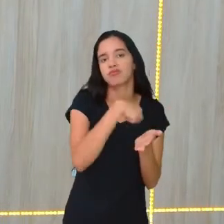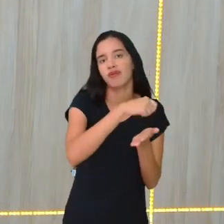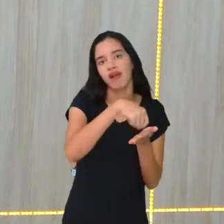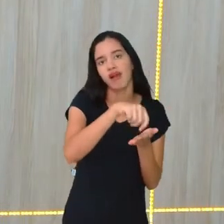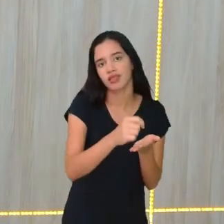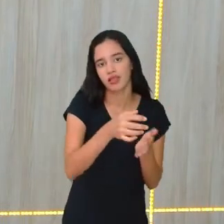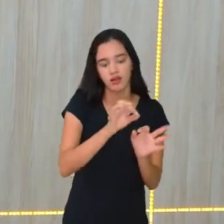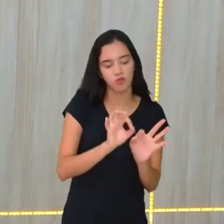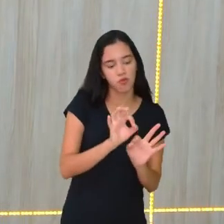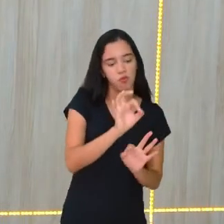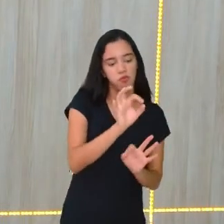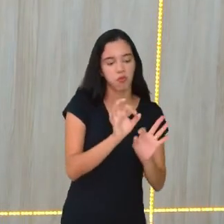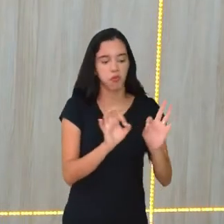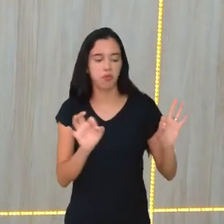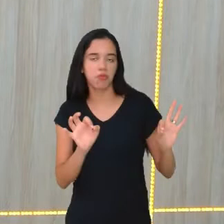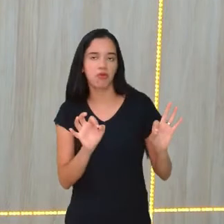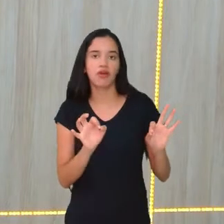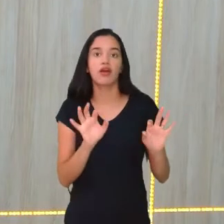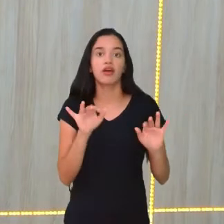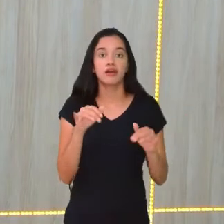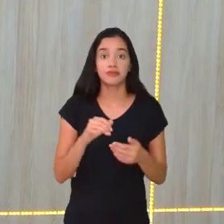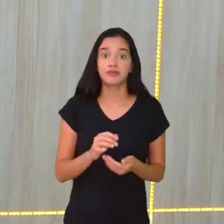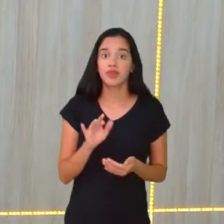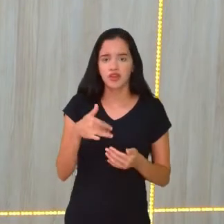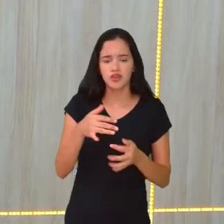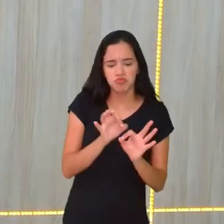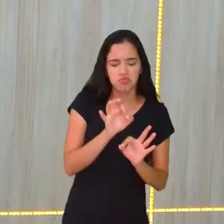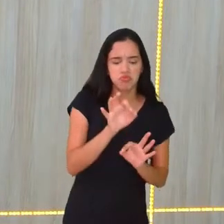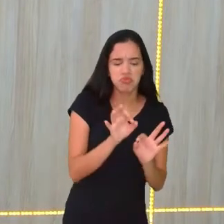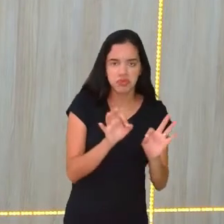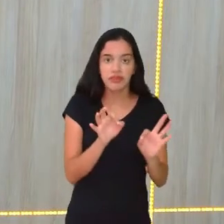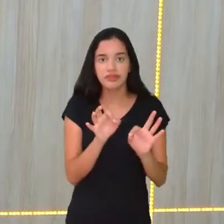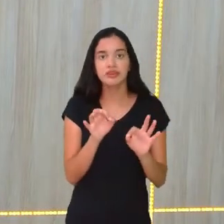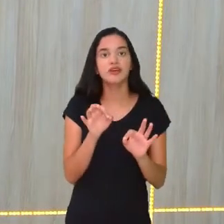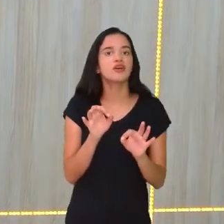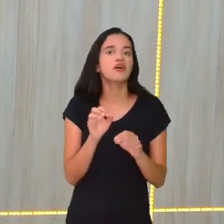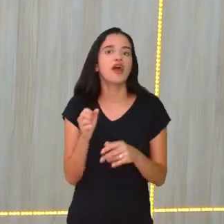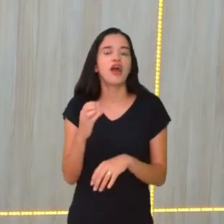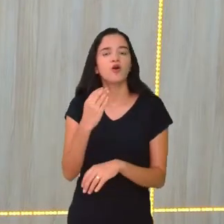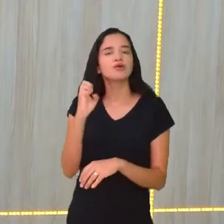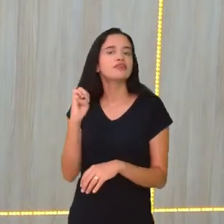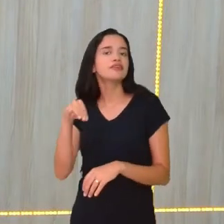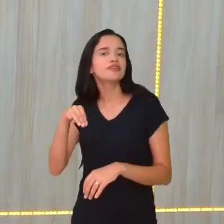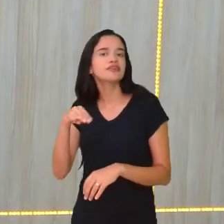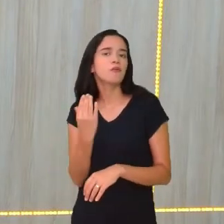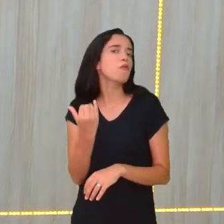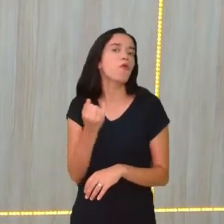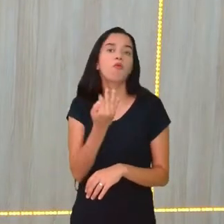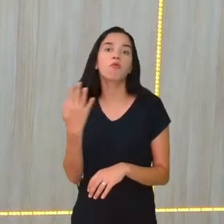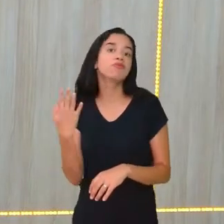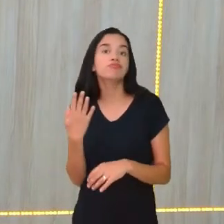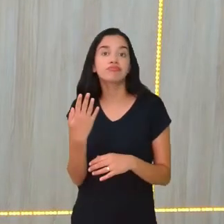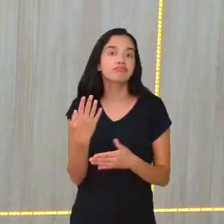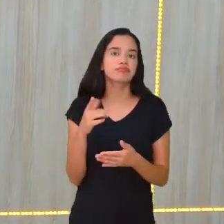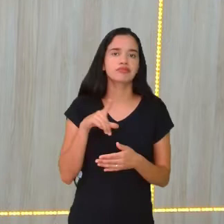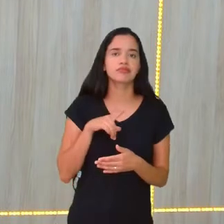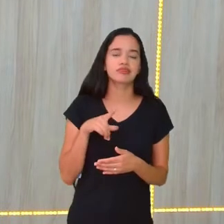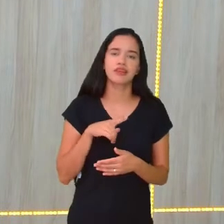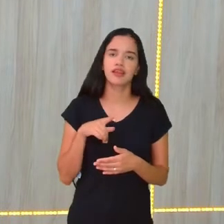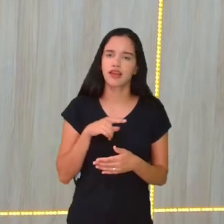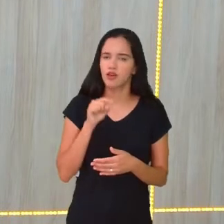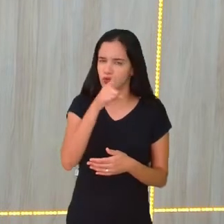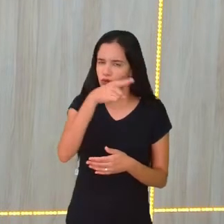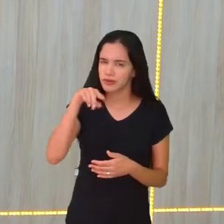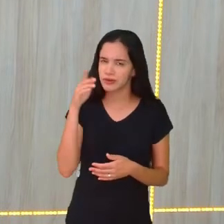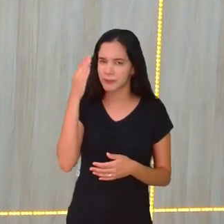precisar da fita métrica. Você pega a régua e mede quantos centímetros tem a capa do seu caderno. Já